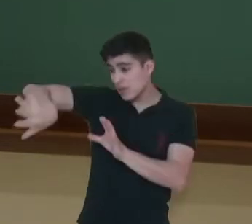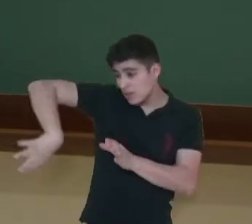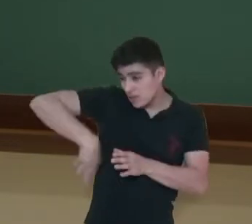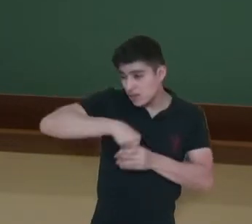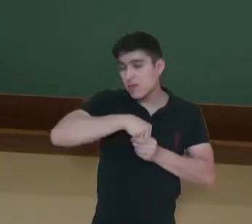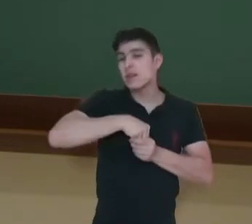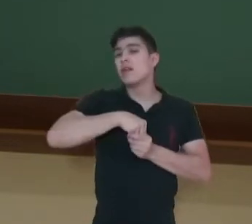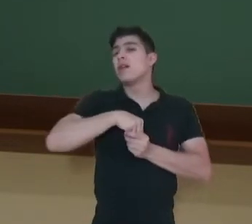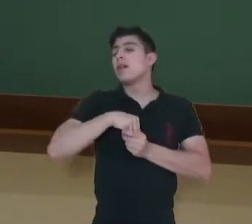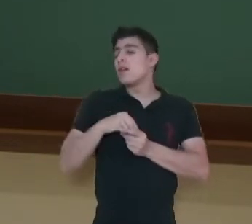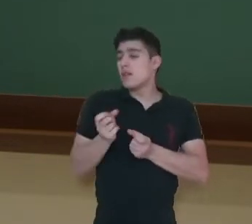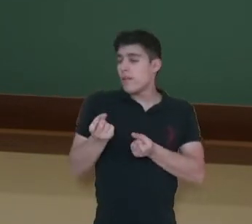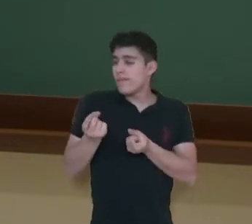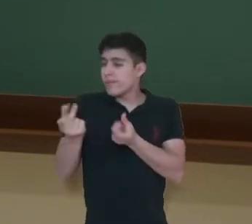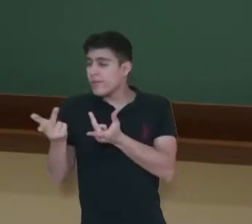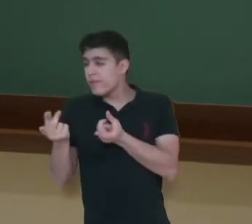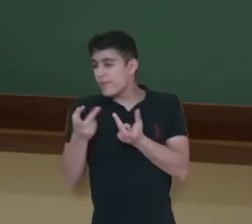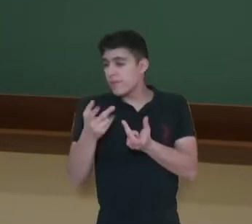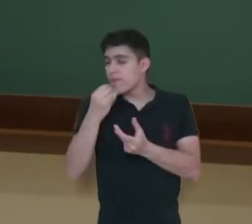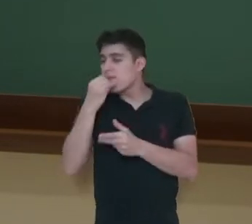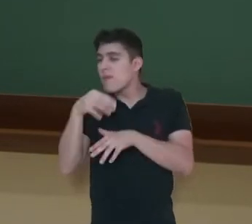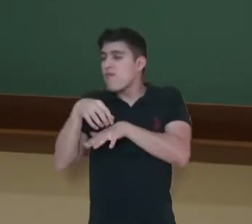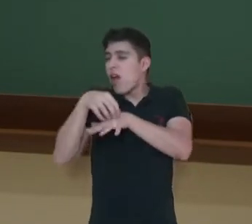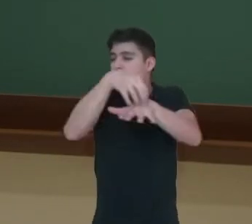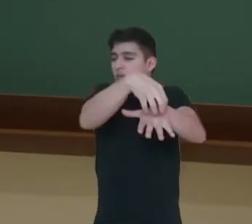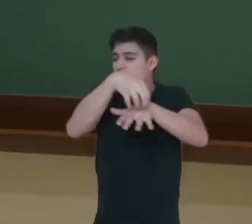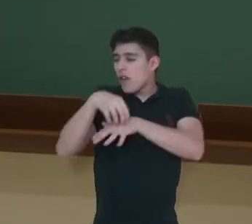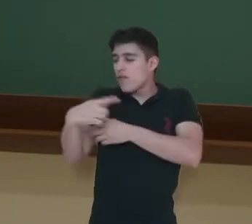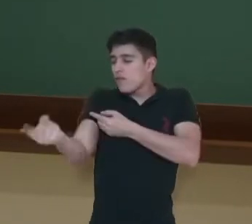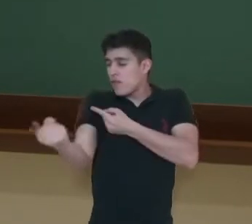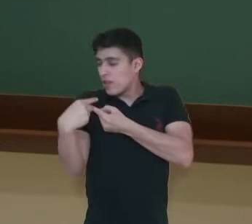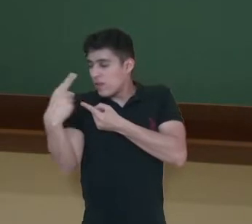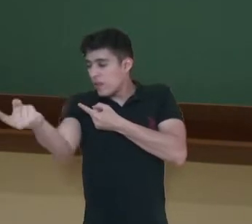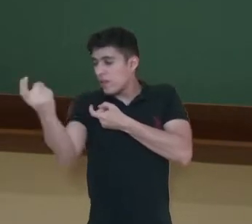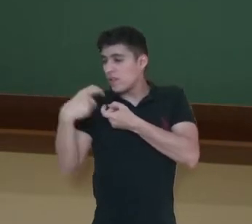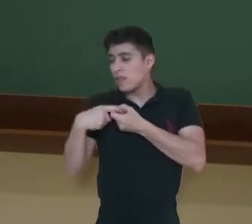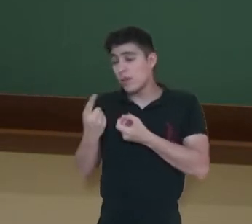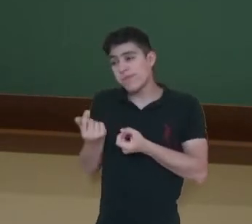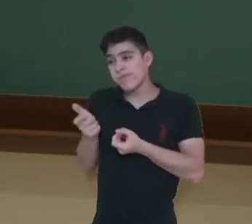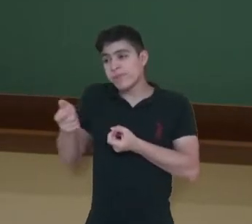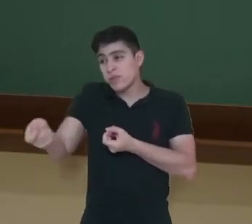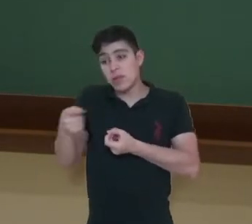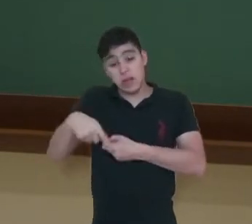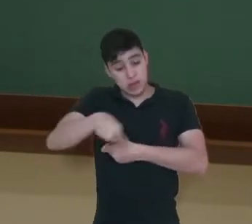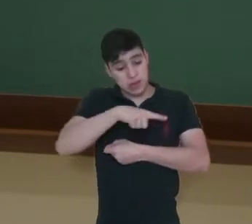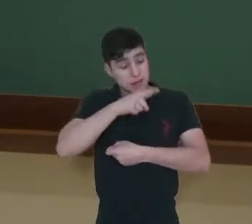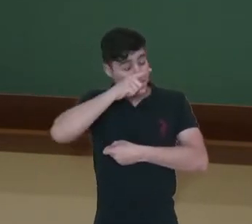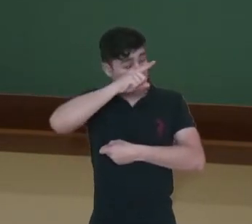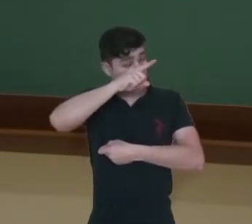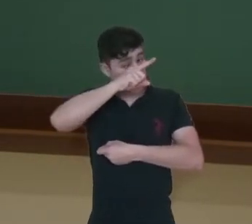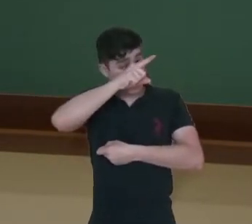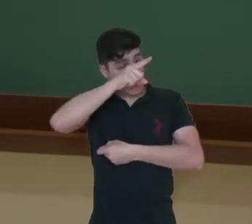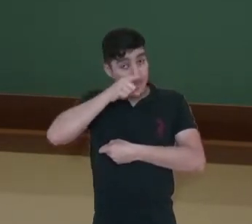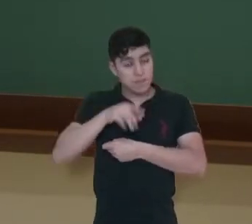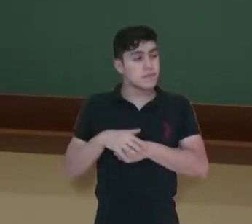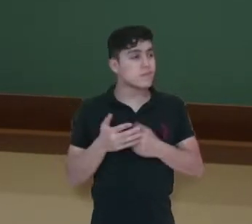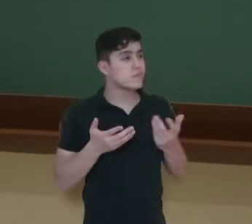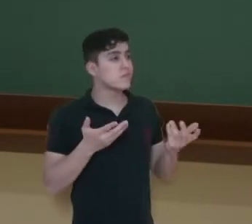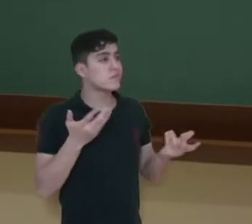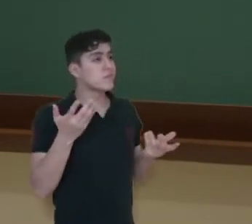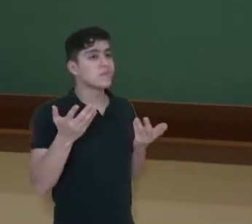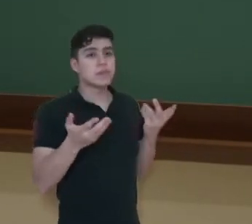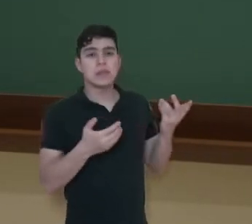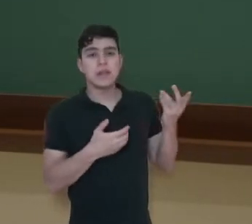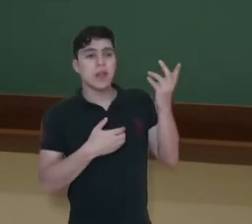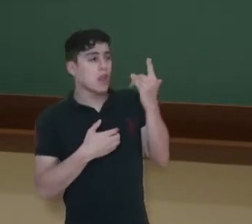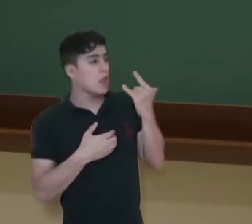vai levar uma coisinha aqui para mim, uma coisinha ali para mim e você vai ganhar muito dinheiro. Só que esse movimento é crime. E de repente o jovem ele tem a opção através